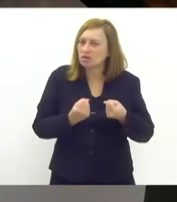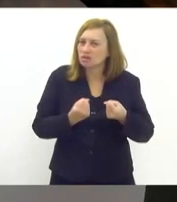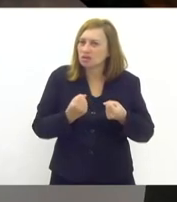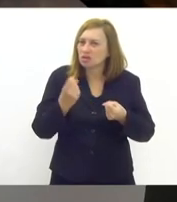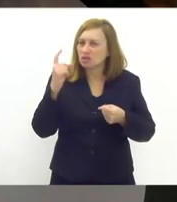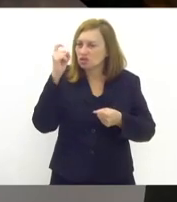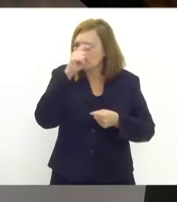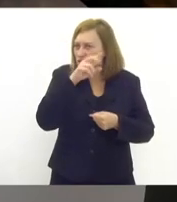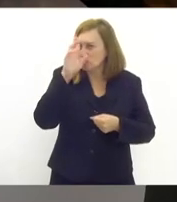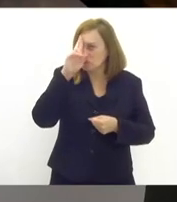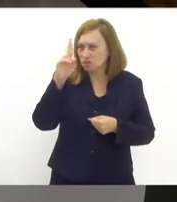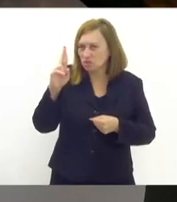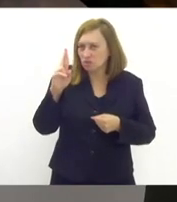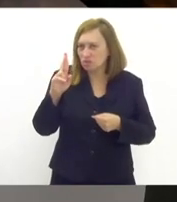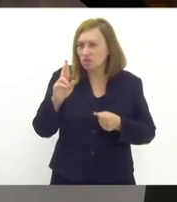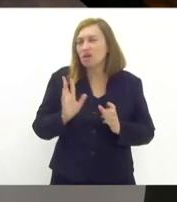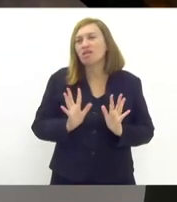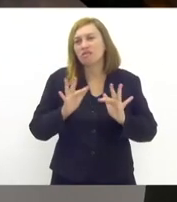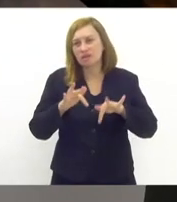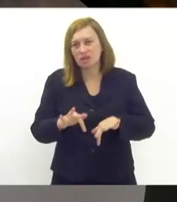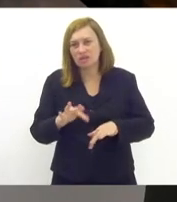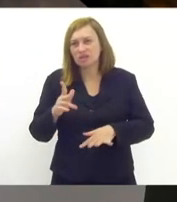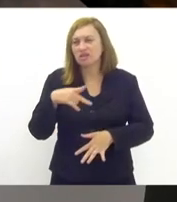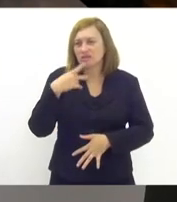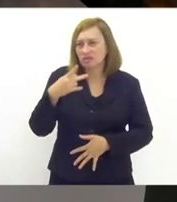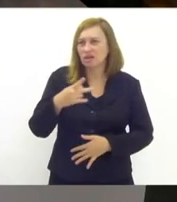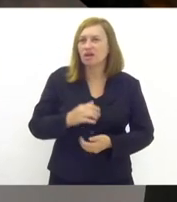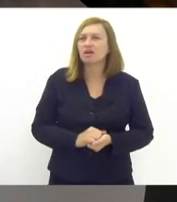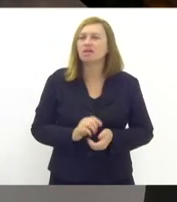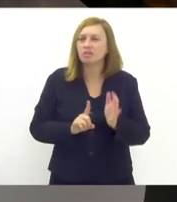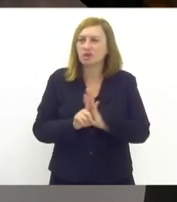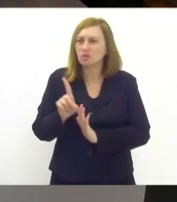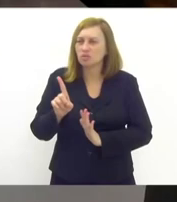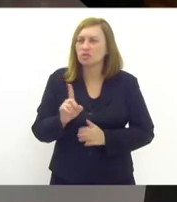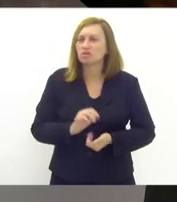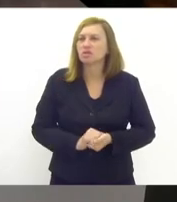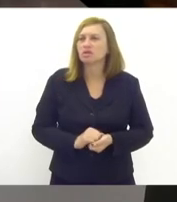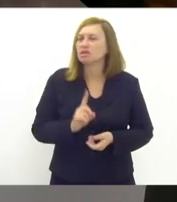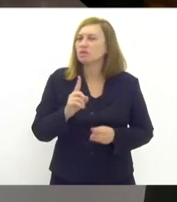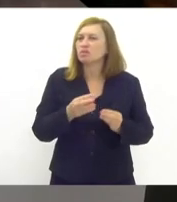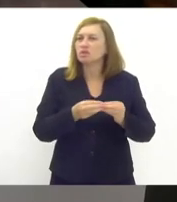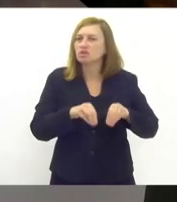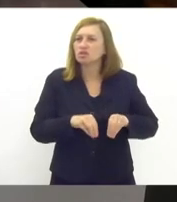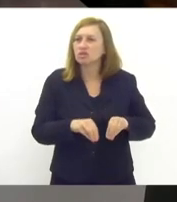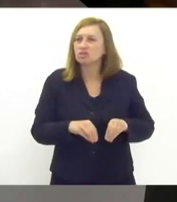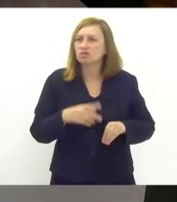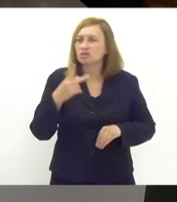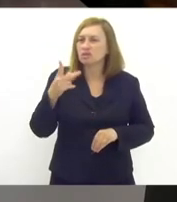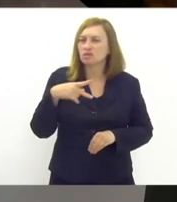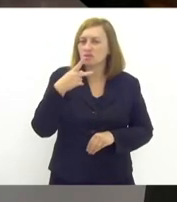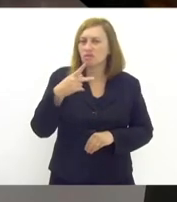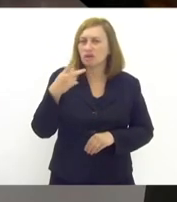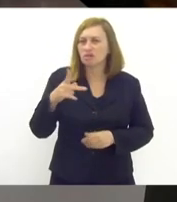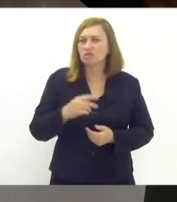difícil para o senhor tecer as suas considerações e perguntas, para não prejudicar a sua participação.